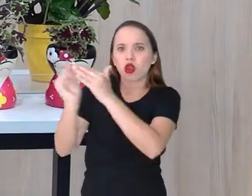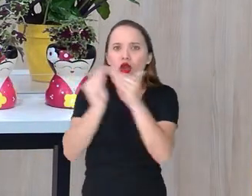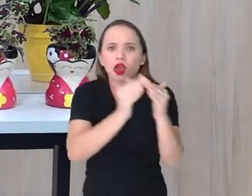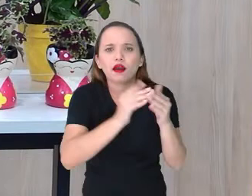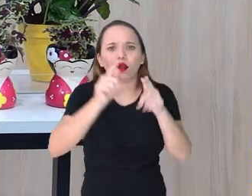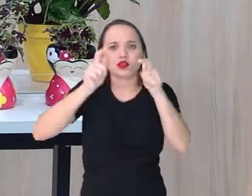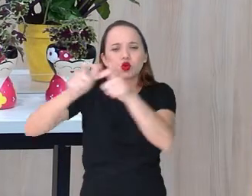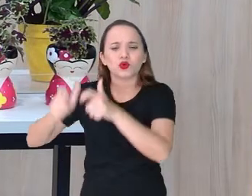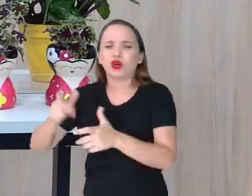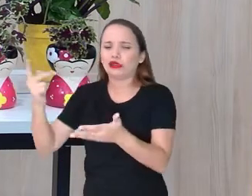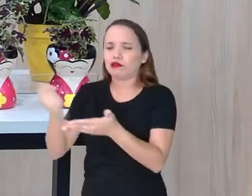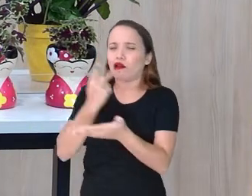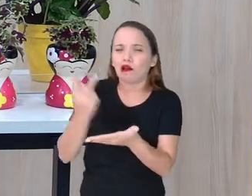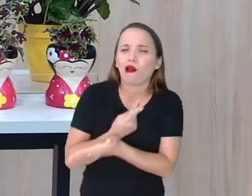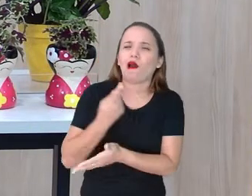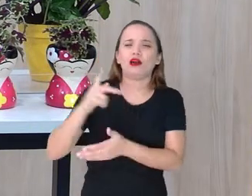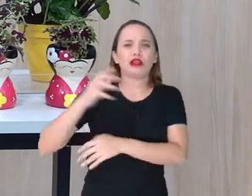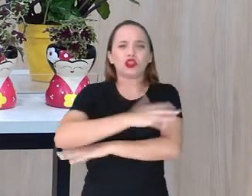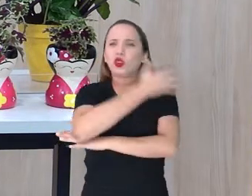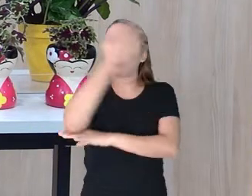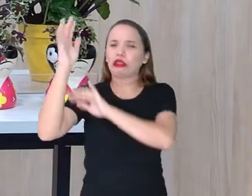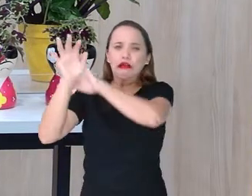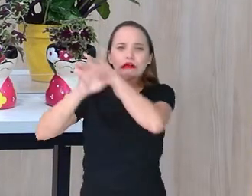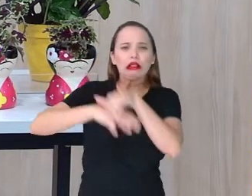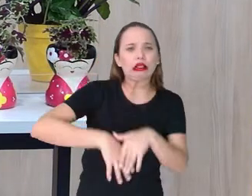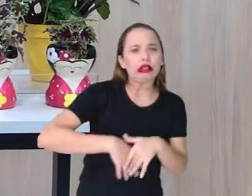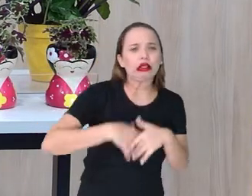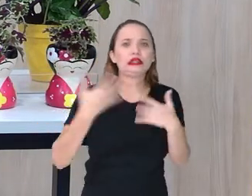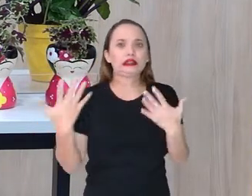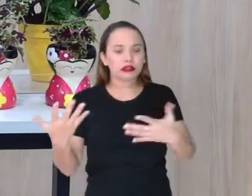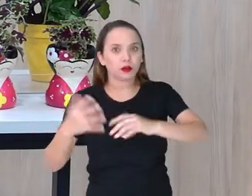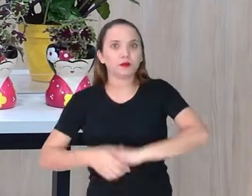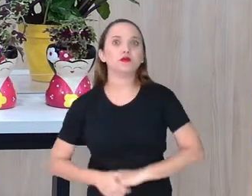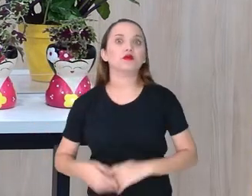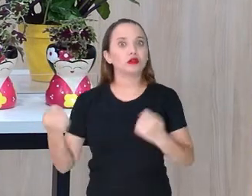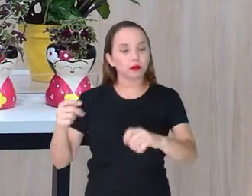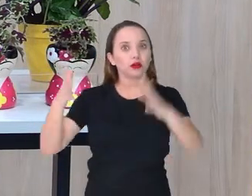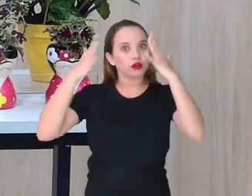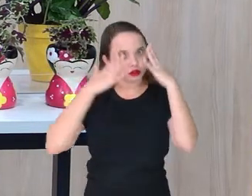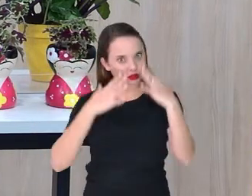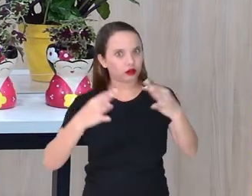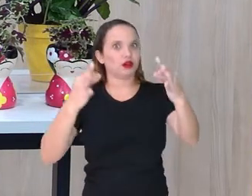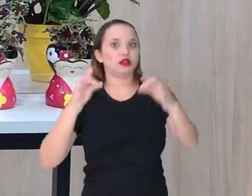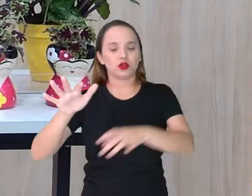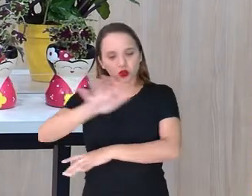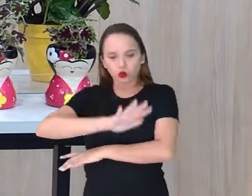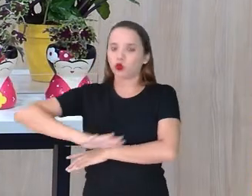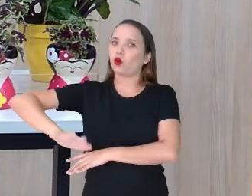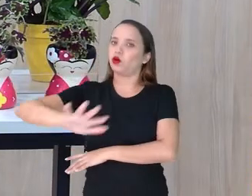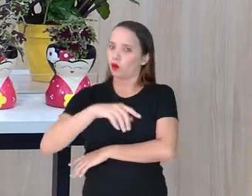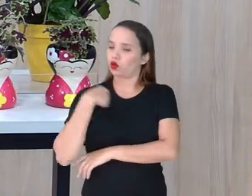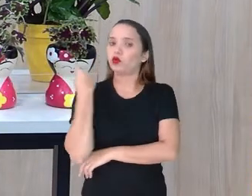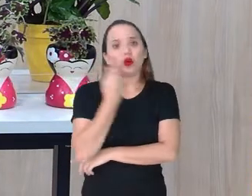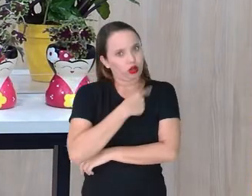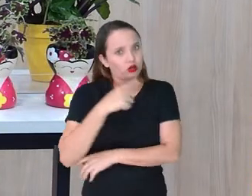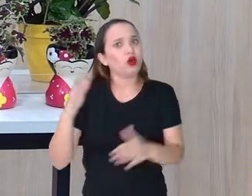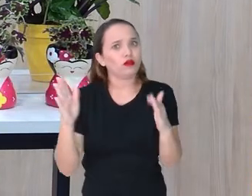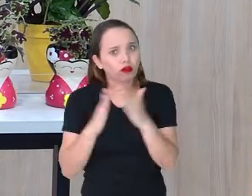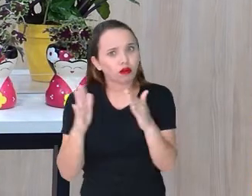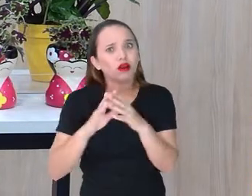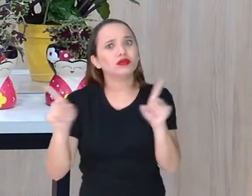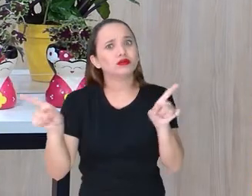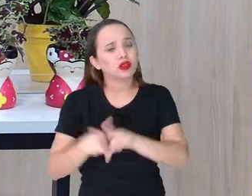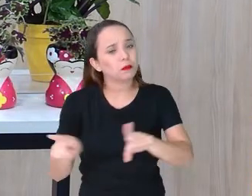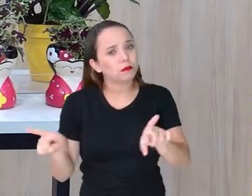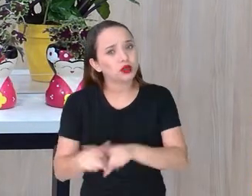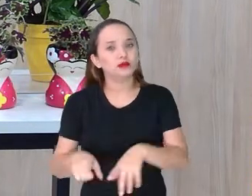a vegetação. Então, pessoal, vamos nos alertar com esse meio ambiente que nós vivemos, que é a nossa casa. Então, vamos